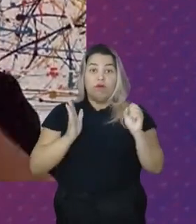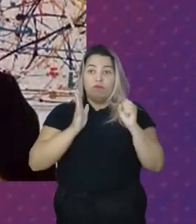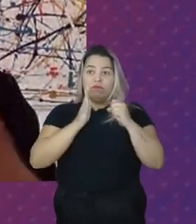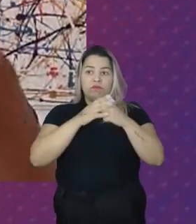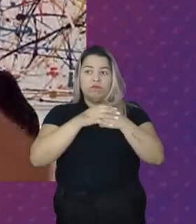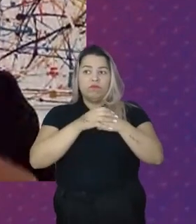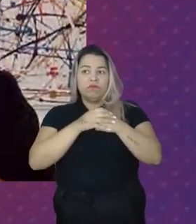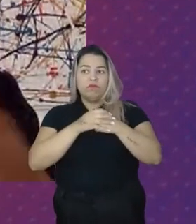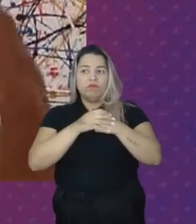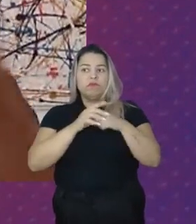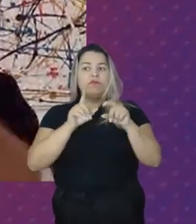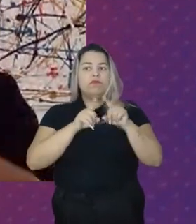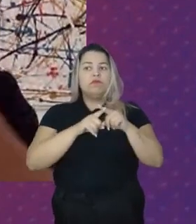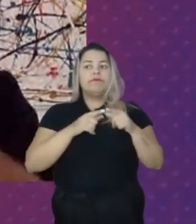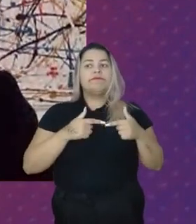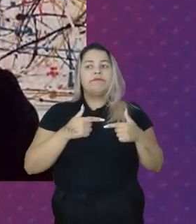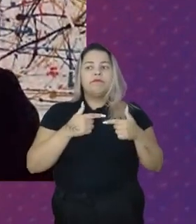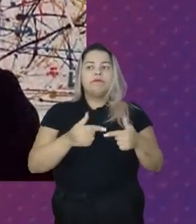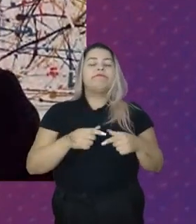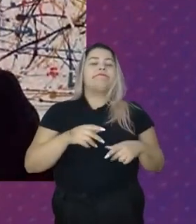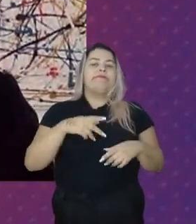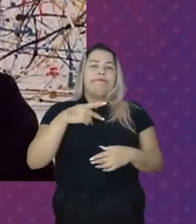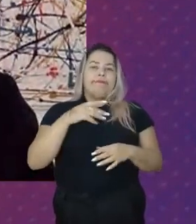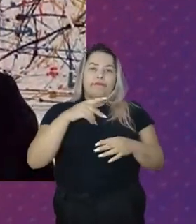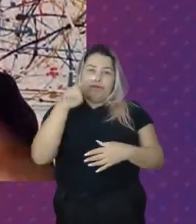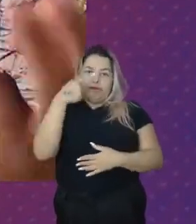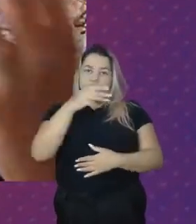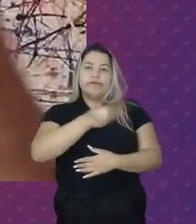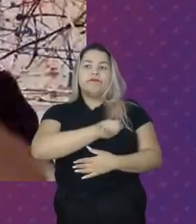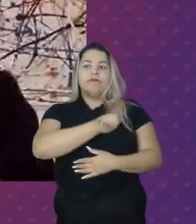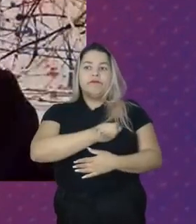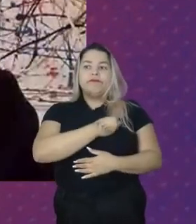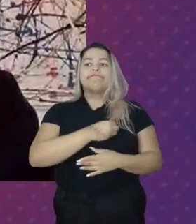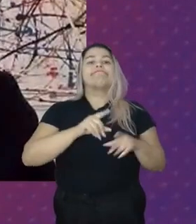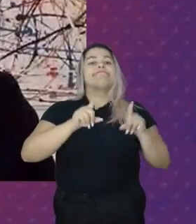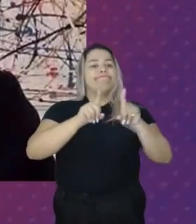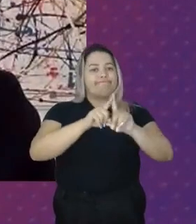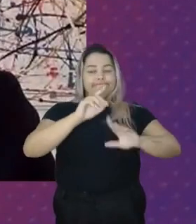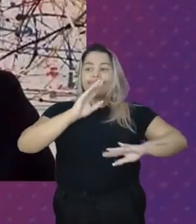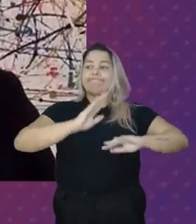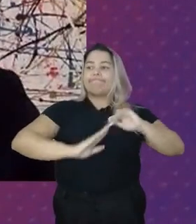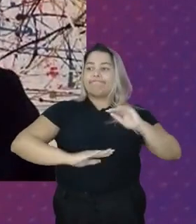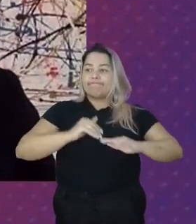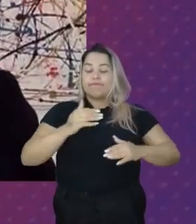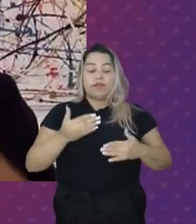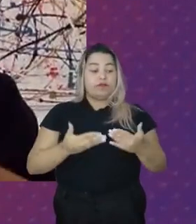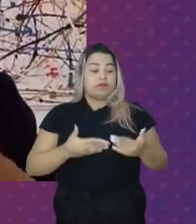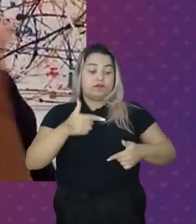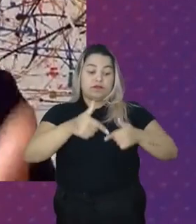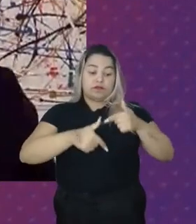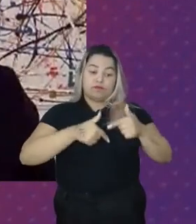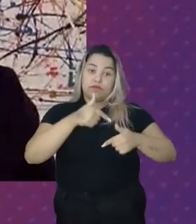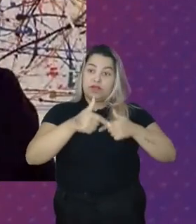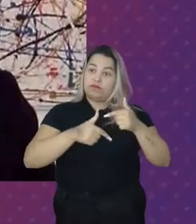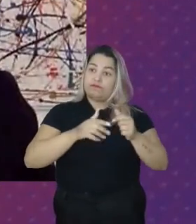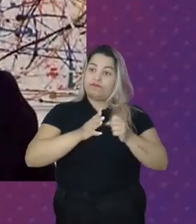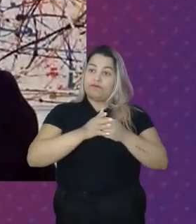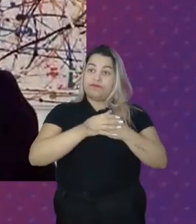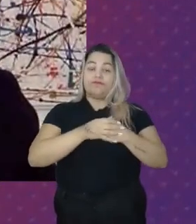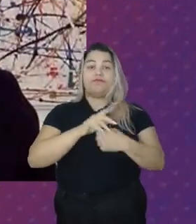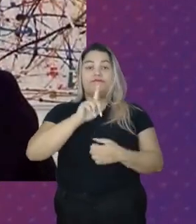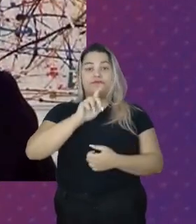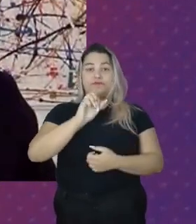disfarçada que ela dedicou a sua vida inteira, né? Foi contra essa forma de servidão disfarçada que Dona